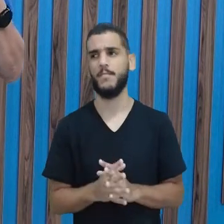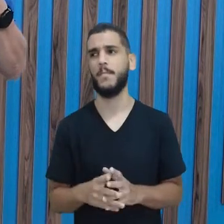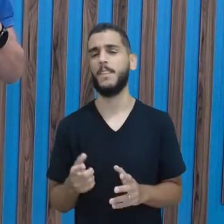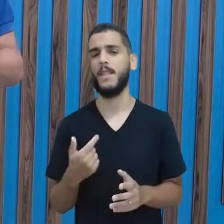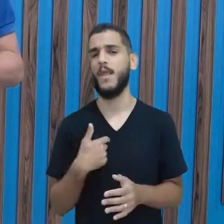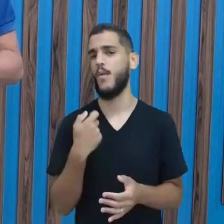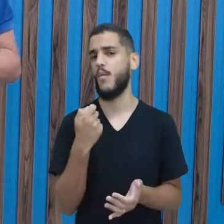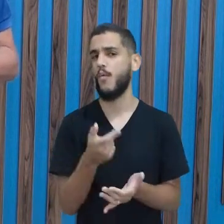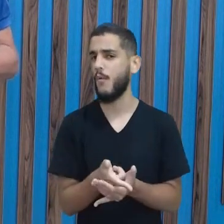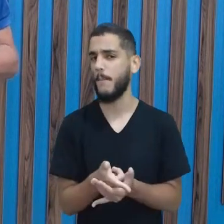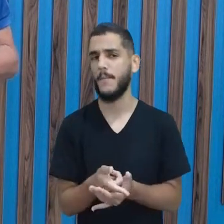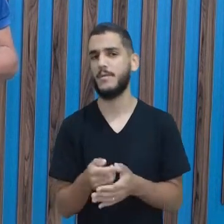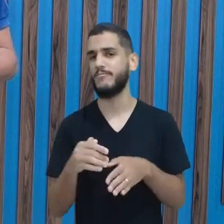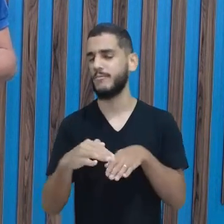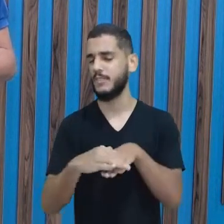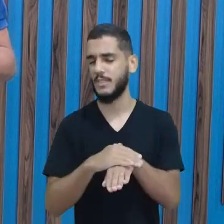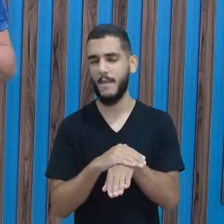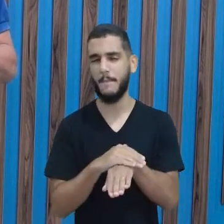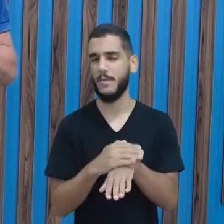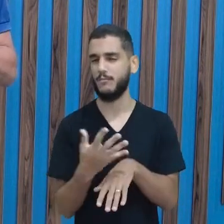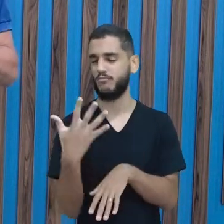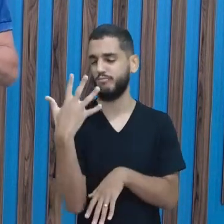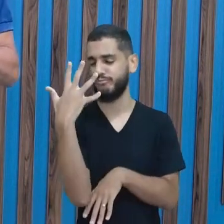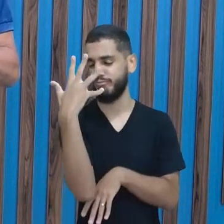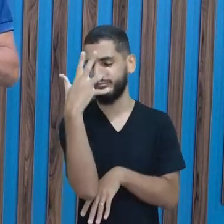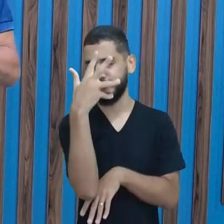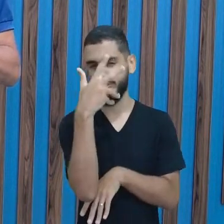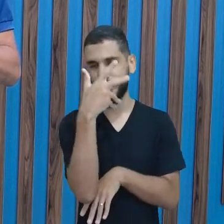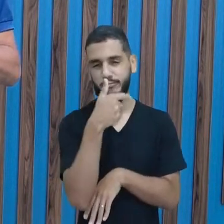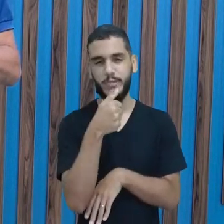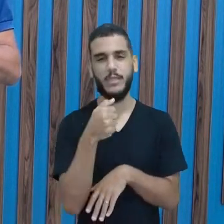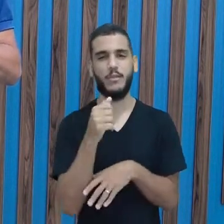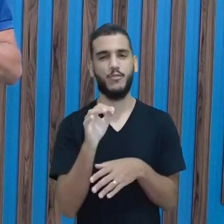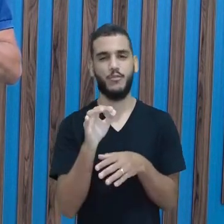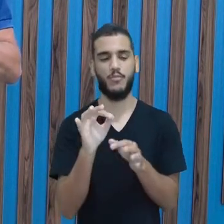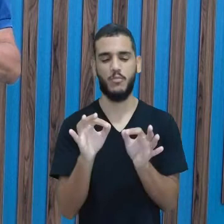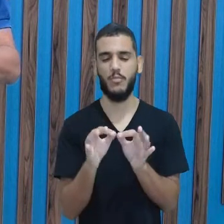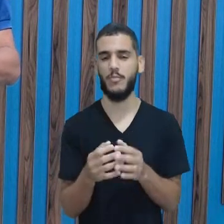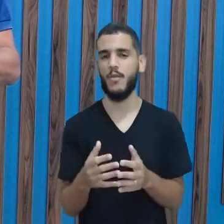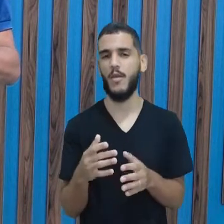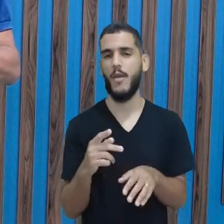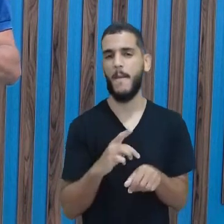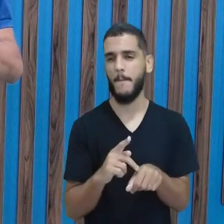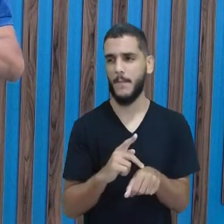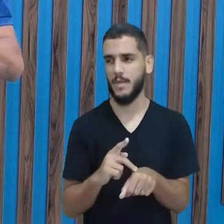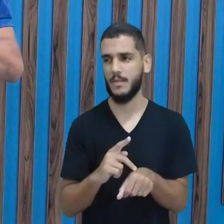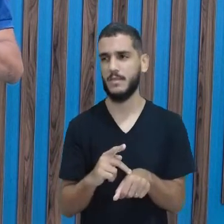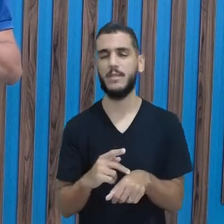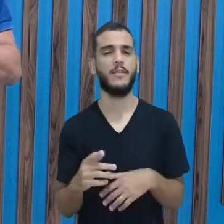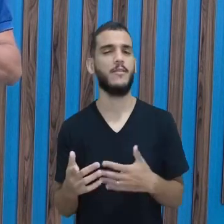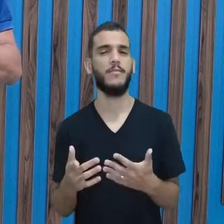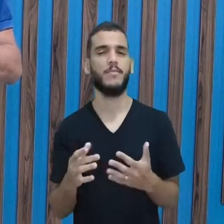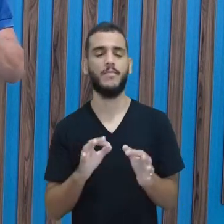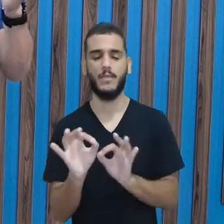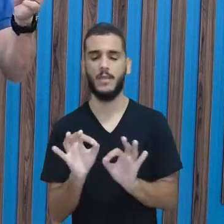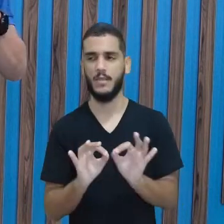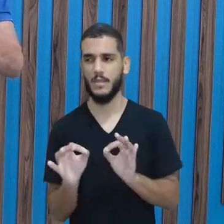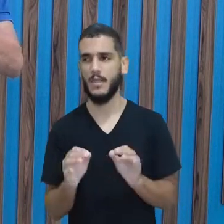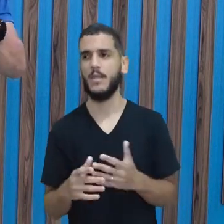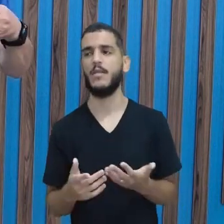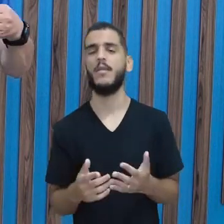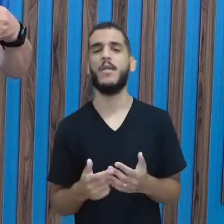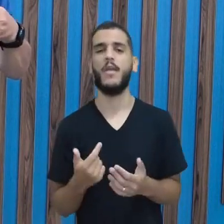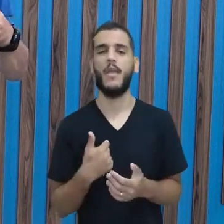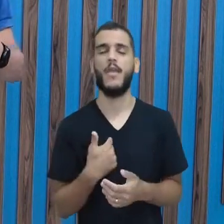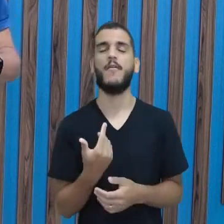bico fino, ó. Eita, aquele bem... Sapato social, né, pretinho, depois foi um marronzinho com um negocinho pendurado, coisa. E eu morava